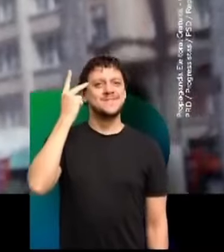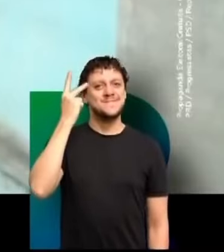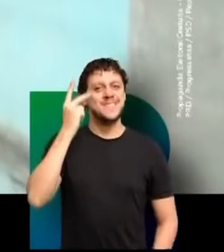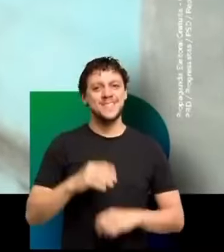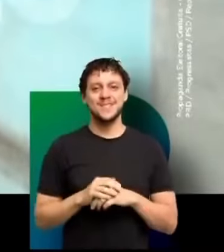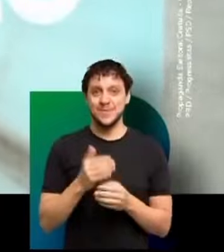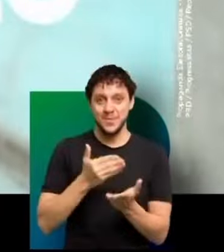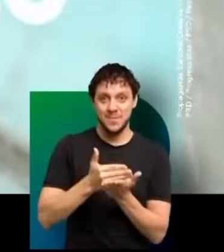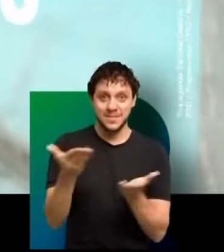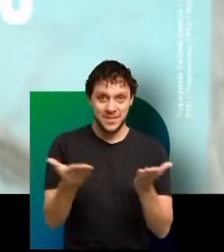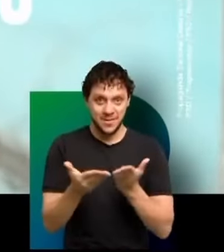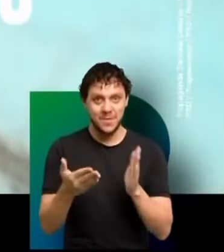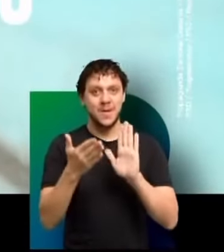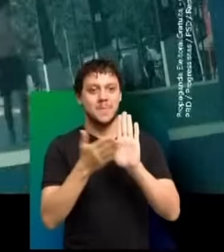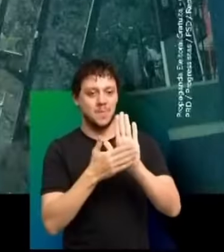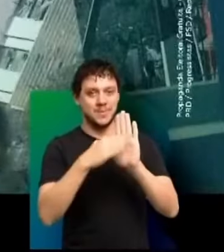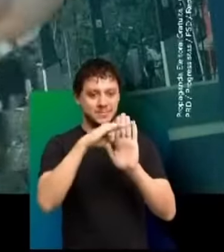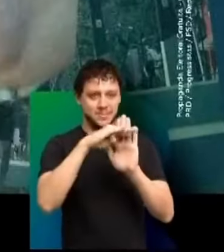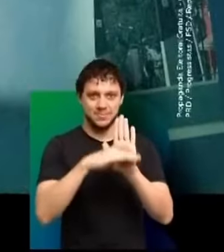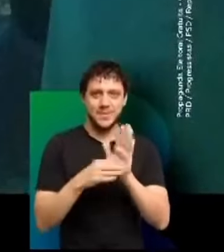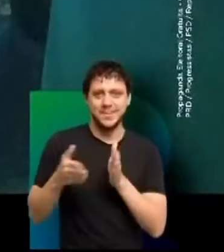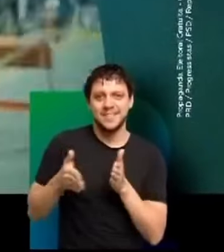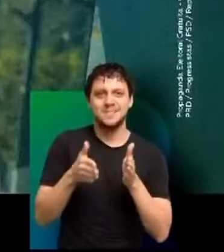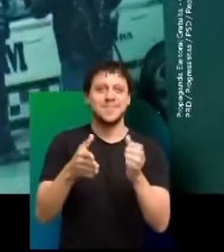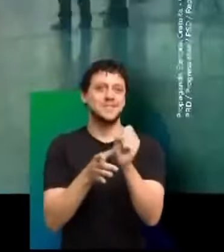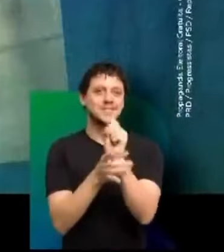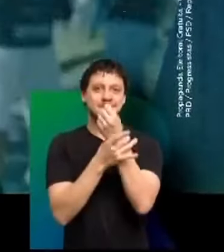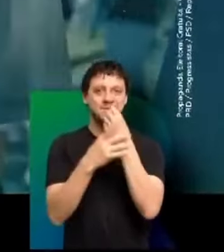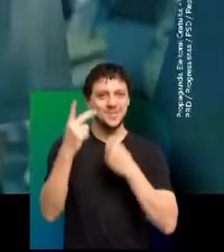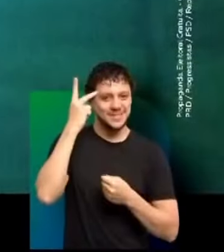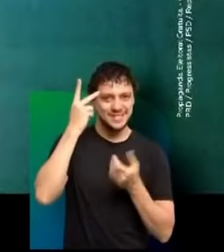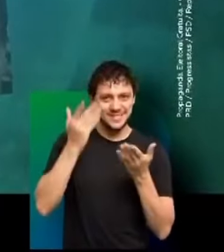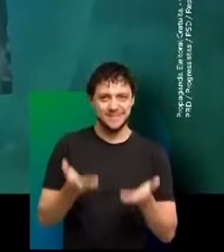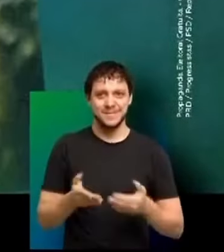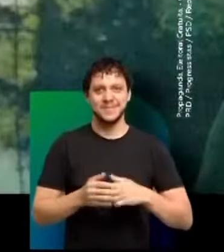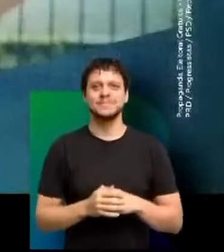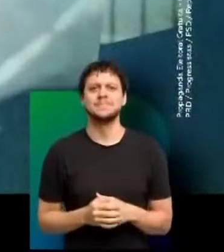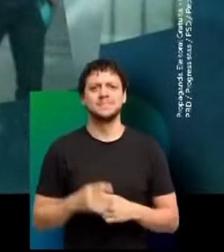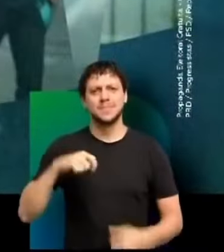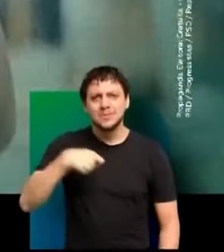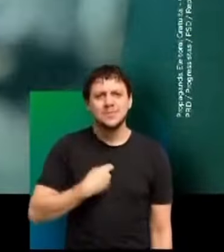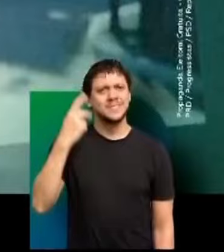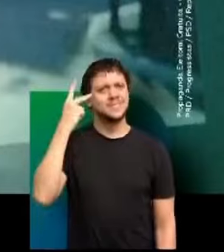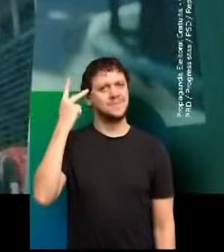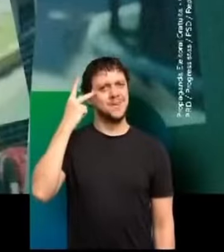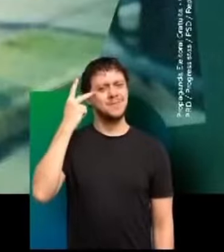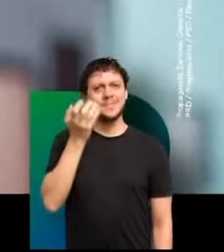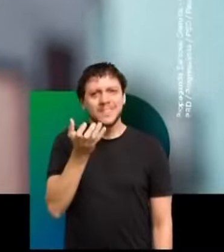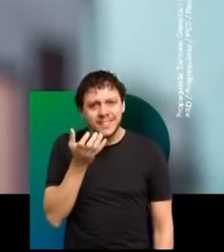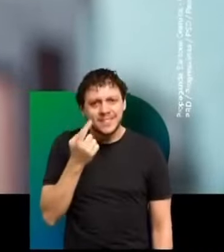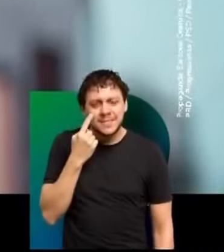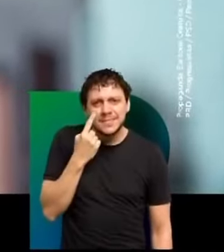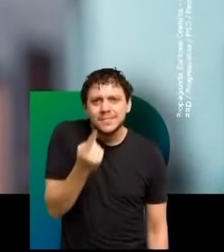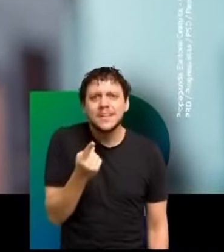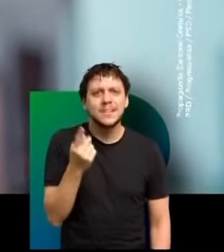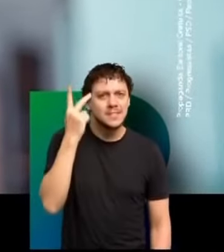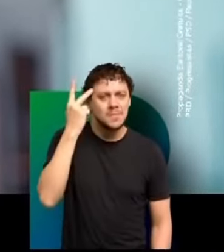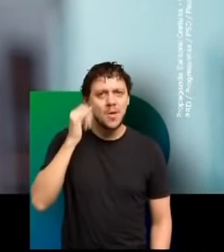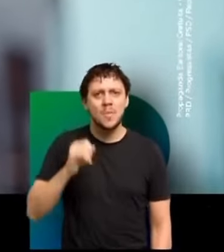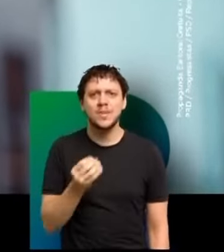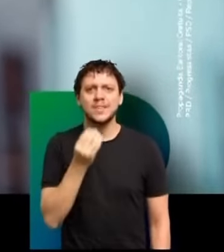São Paulo. Eu sou São Paulo. Eu sou São Paulo. Começa agora o programa do Caminho Seguro para São Paulo. Eu sou São